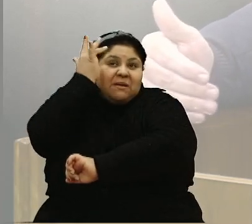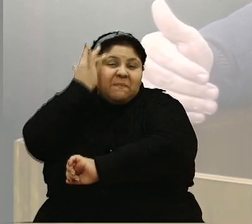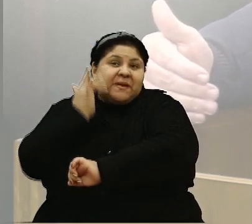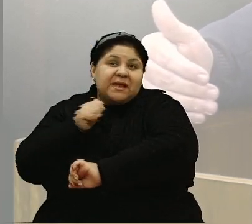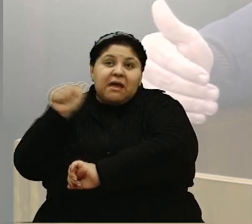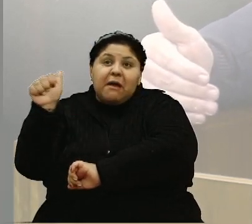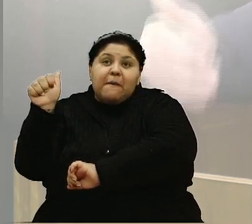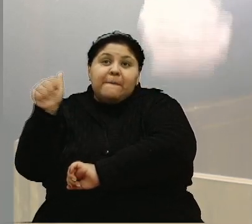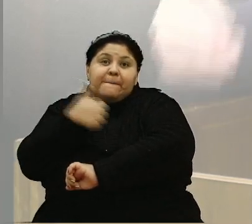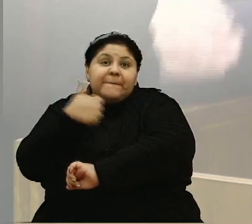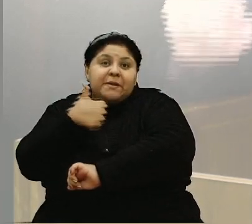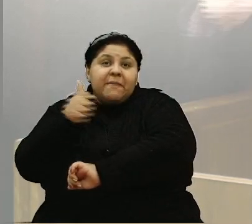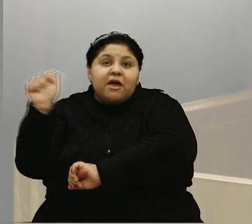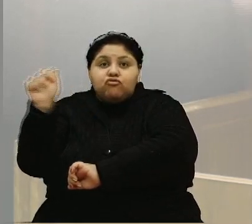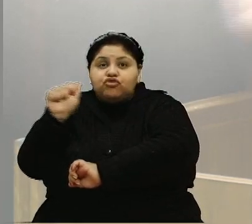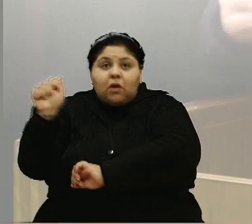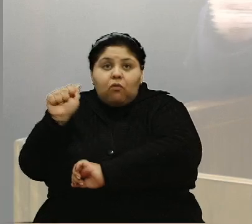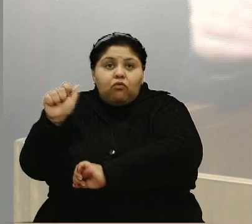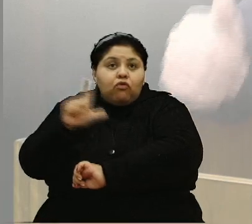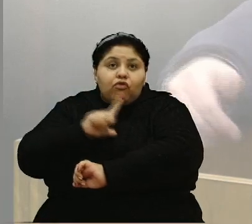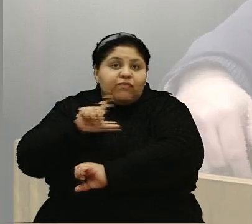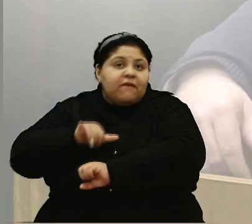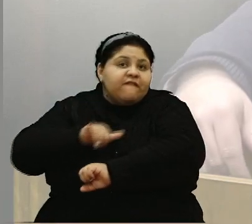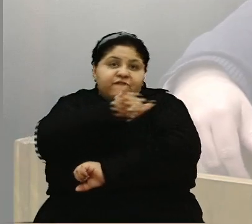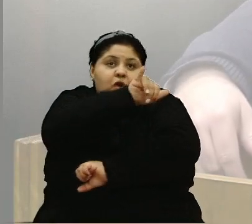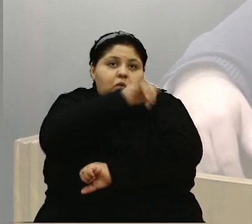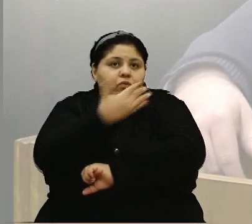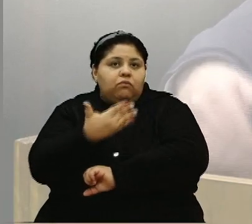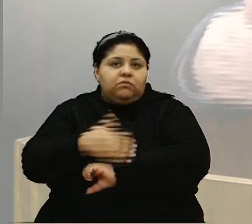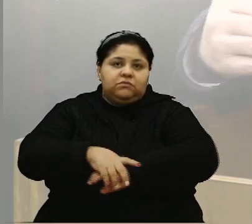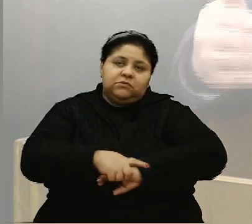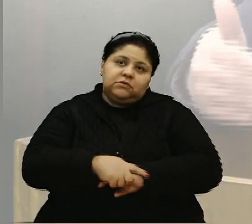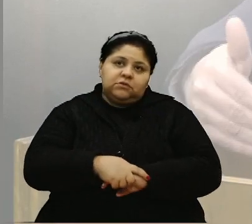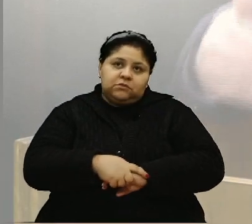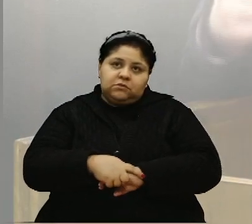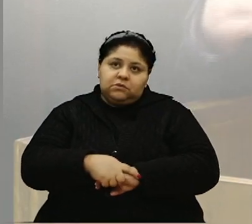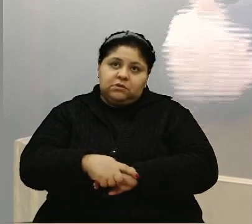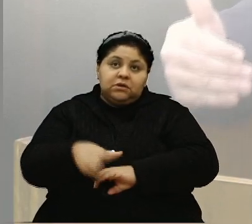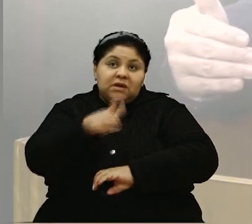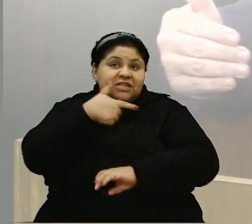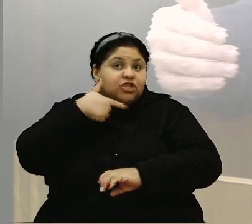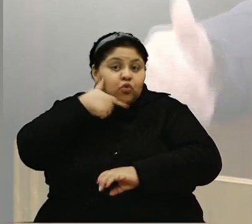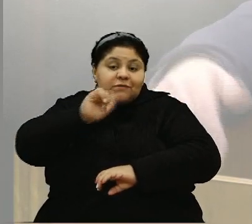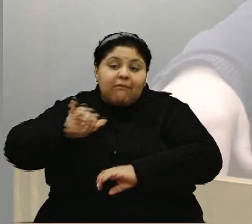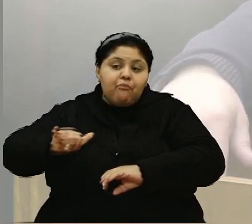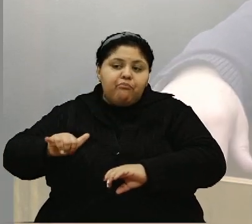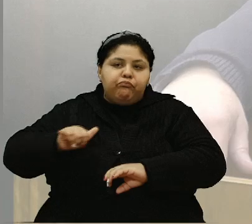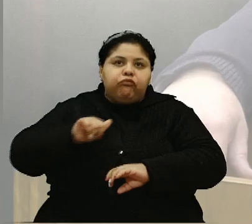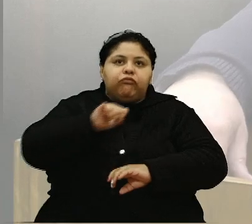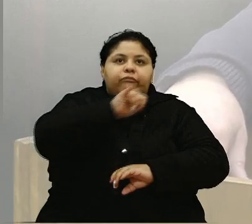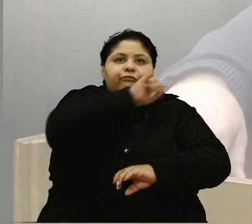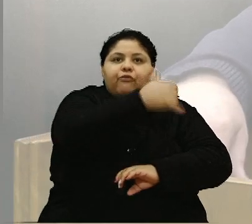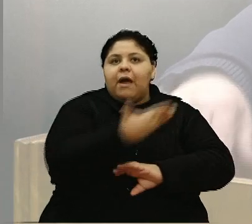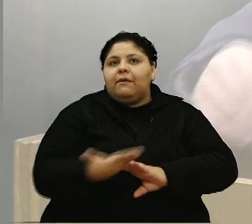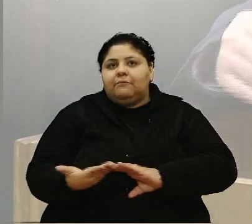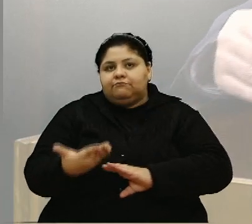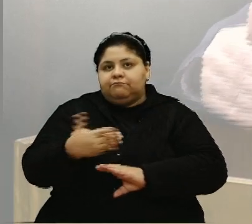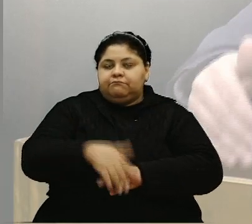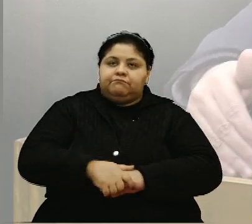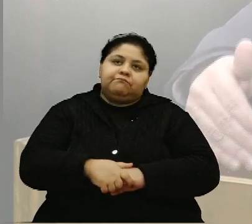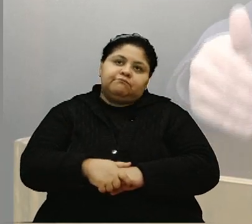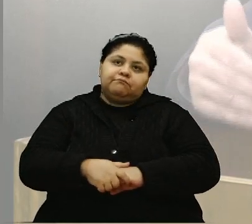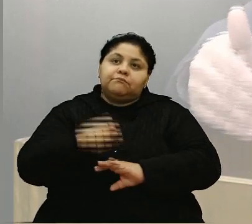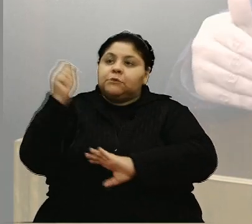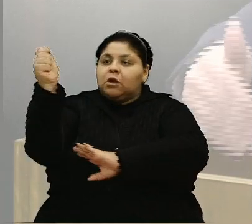vereador Bressan, e não tem voo. A gente não consegue voar. O Rio